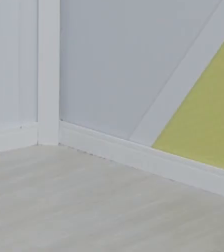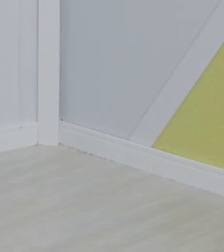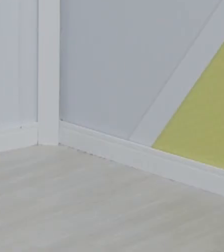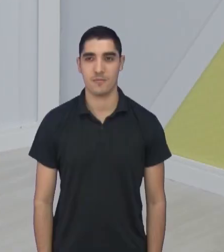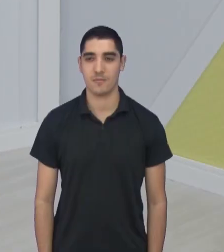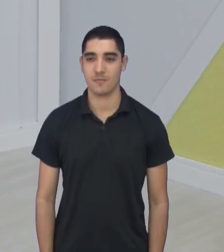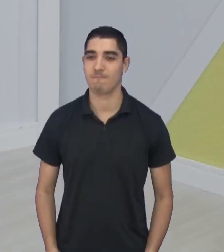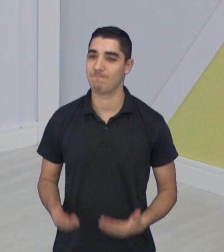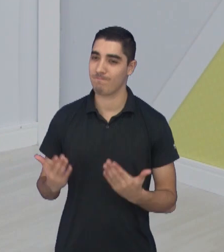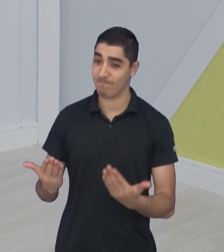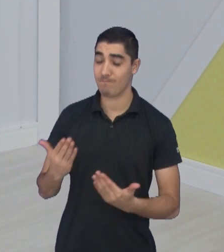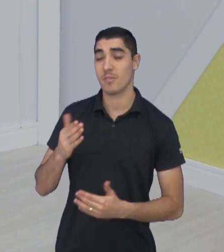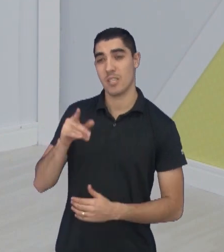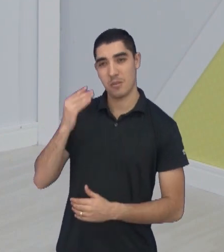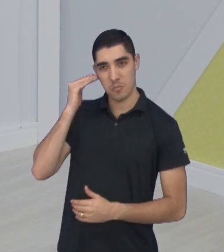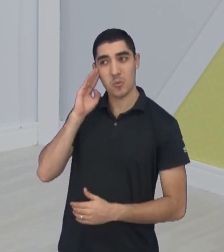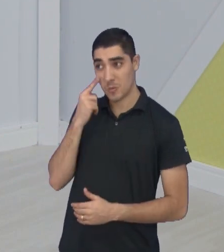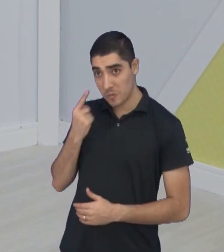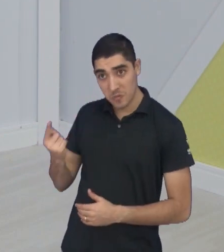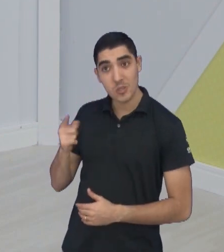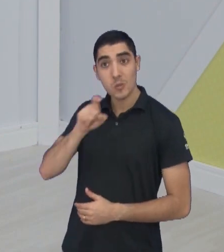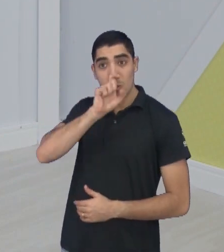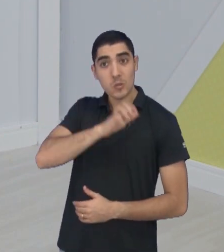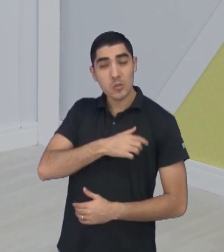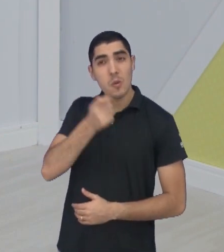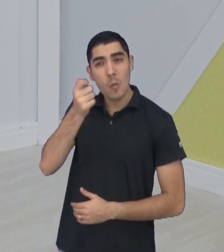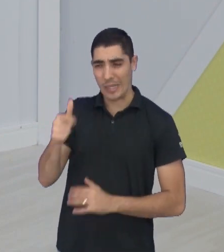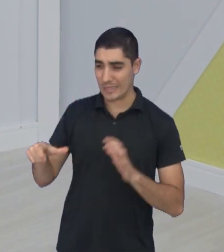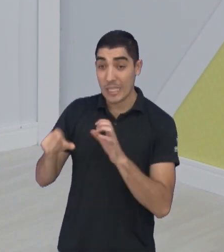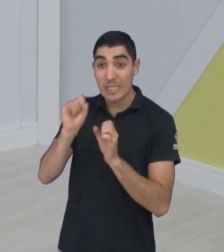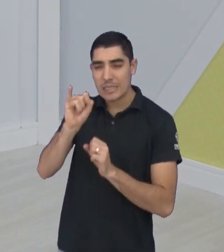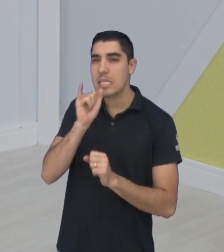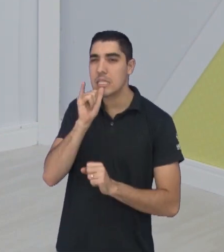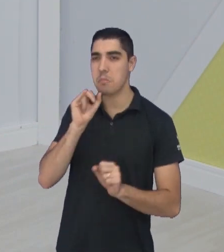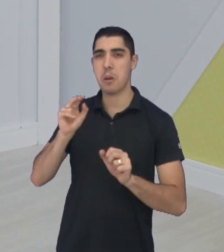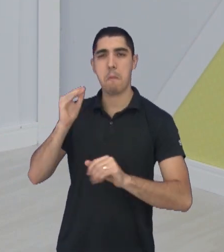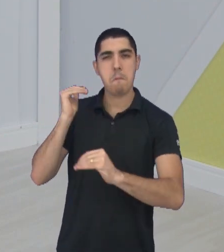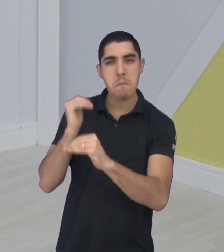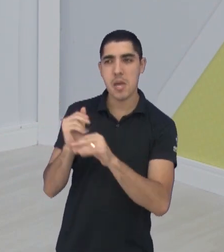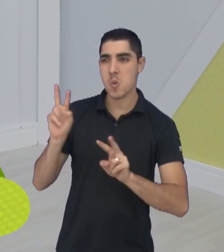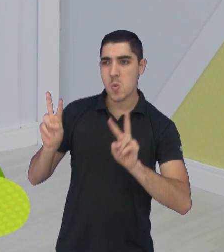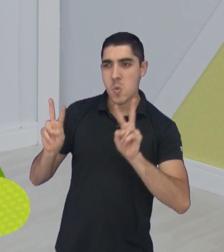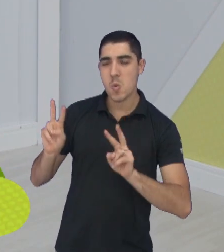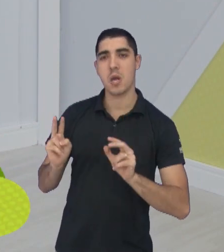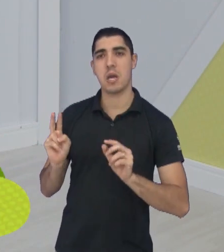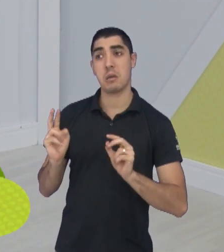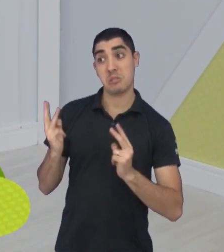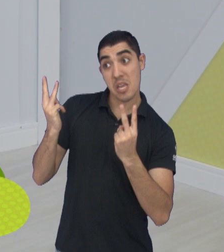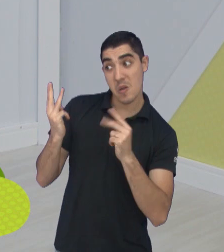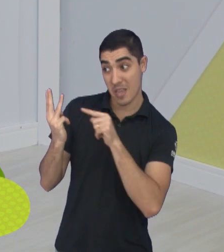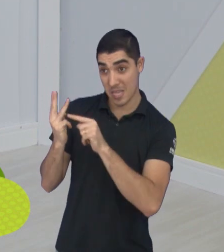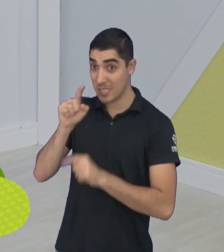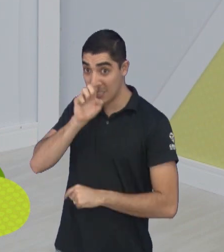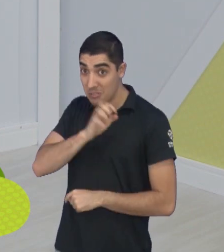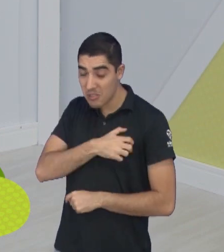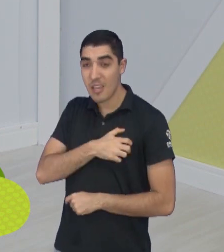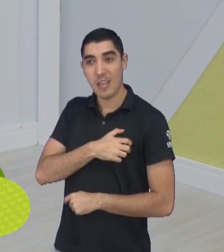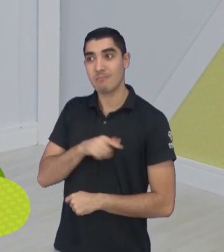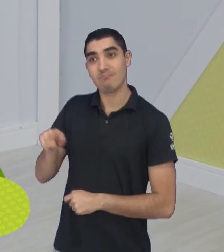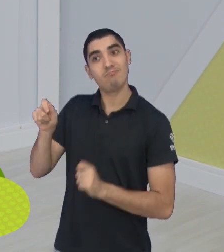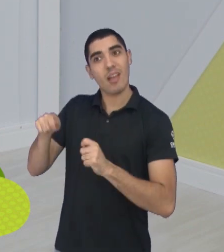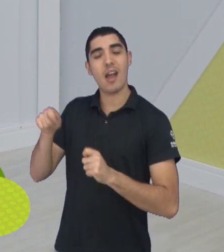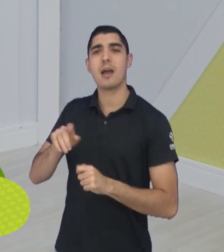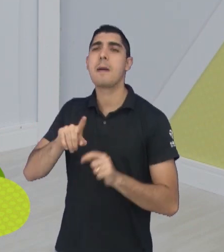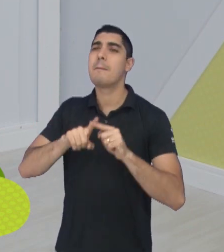Pois é Brunão você viu aí pelas chances criadas se o jogo fosse 2 a 2 3 a 2 pro São José não seria nenhum absurdo mas o